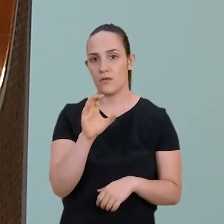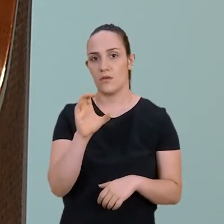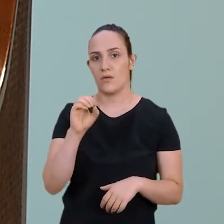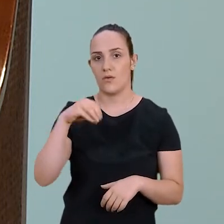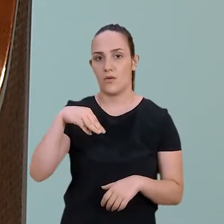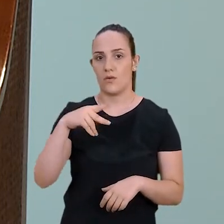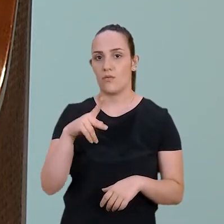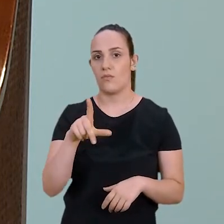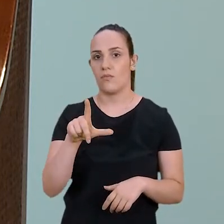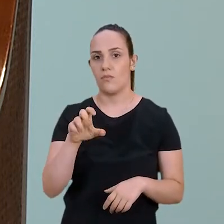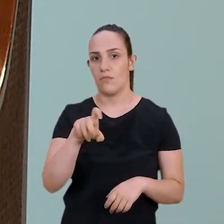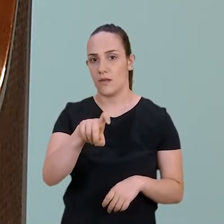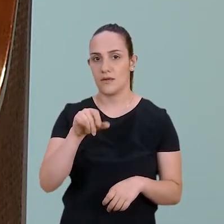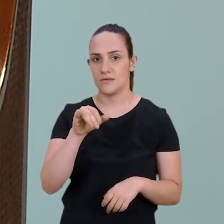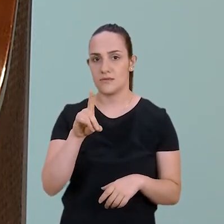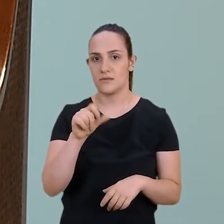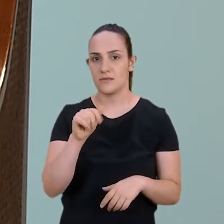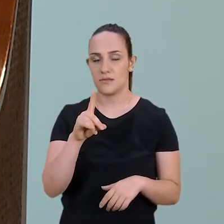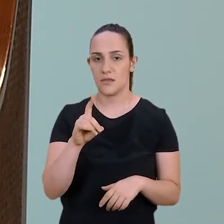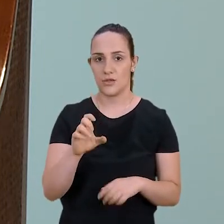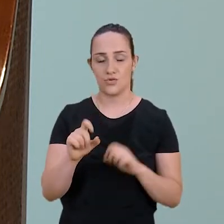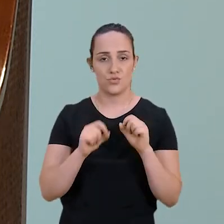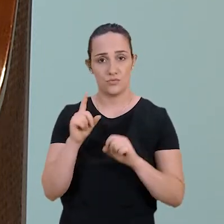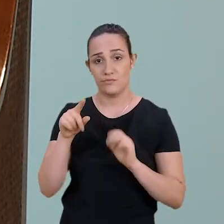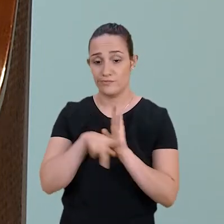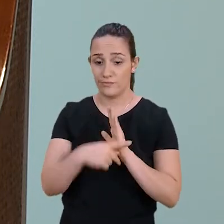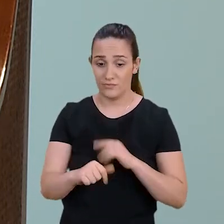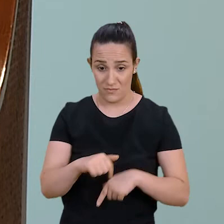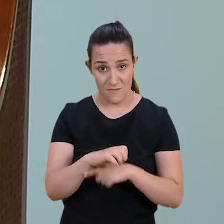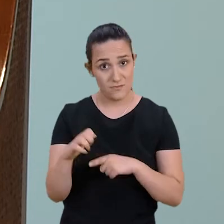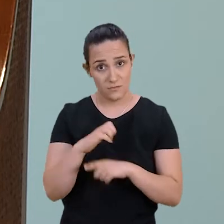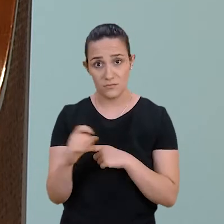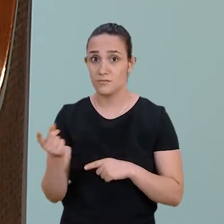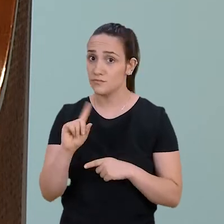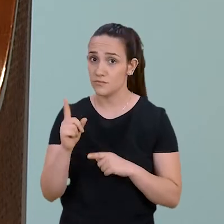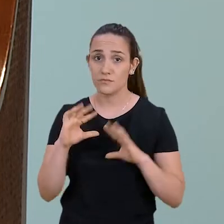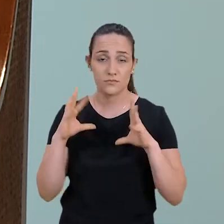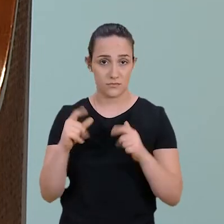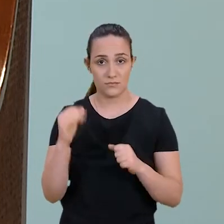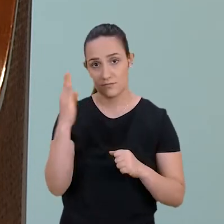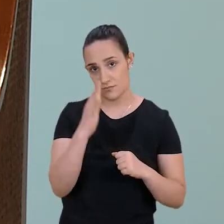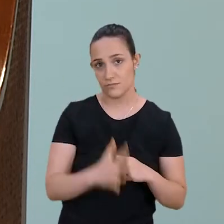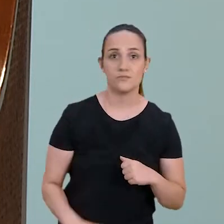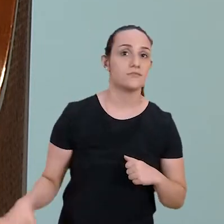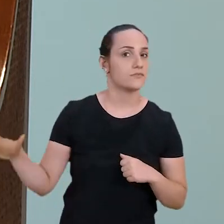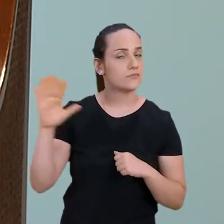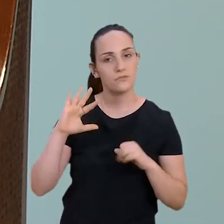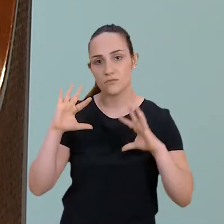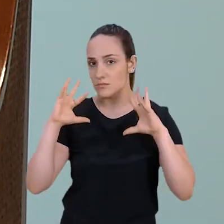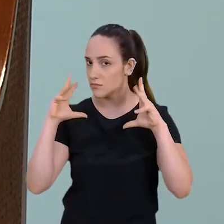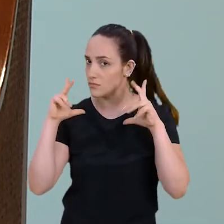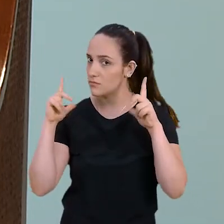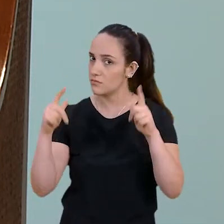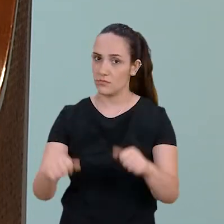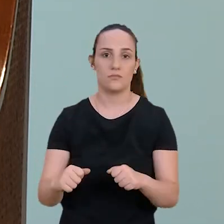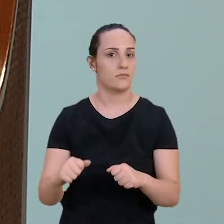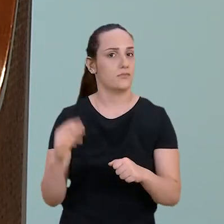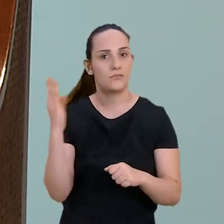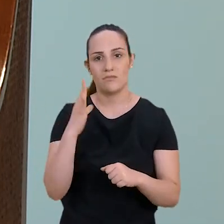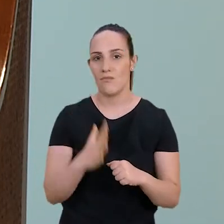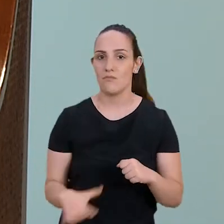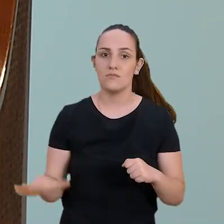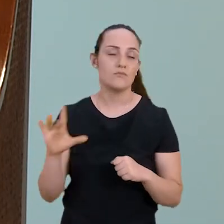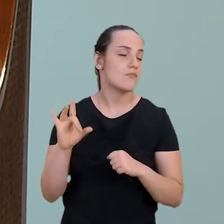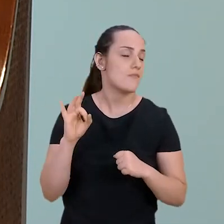complexidade, infelizmente, não é só uma coisa daqui do estado ou daqui da cidade. É uma coisa do Brasil que, infelizmente, ela está